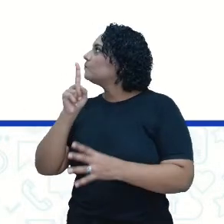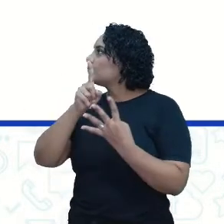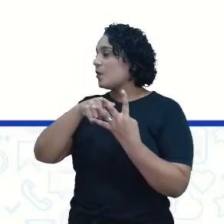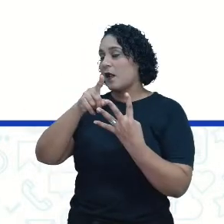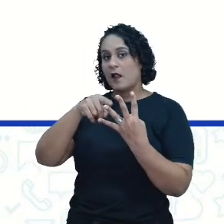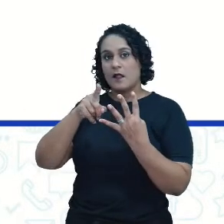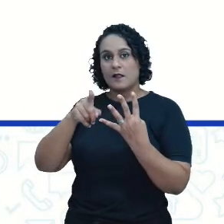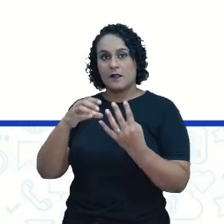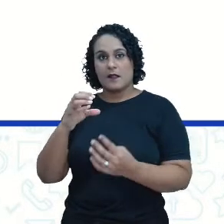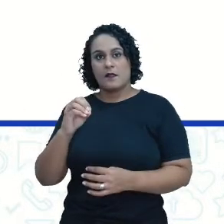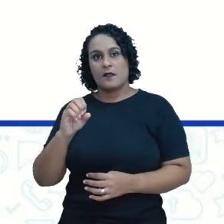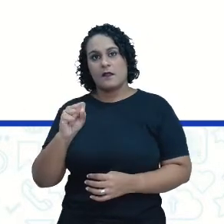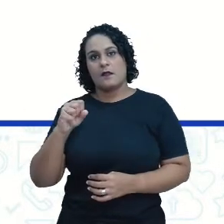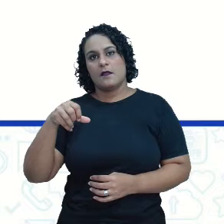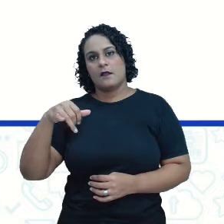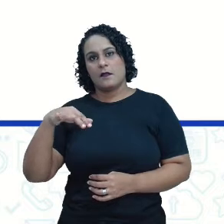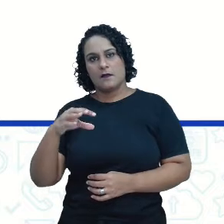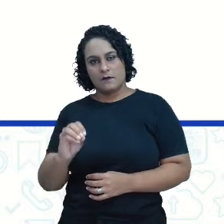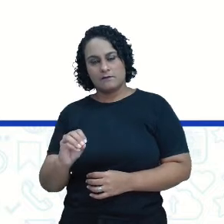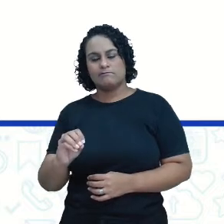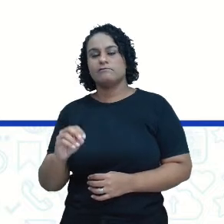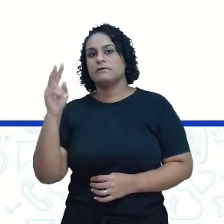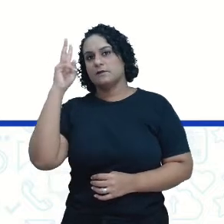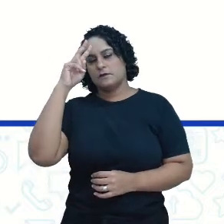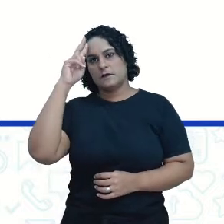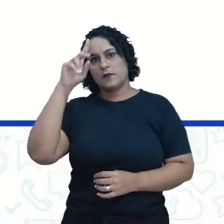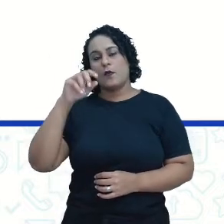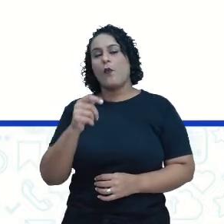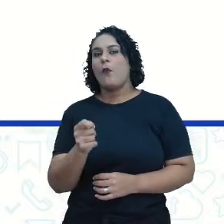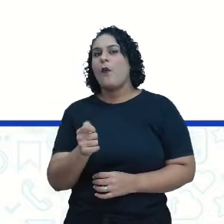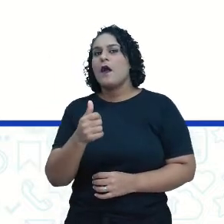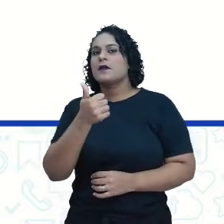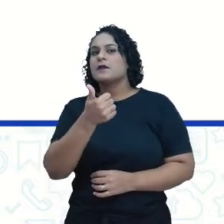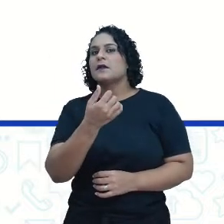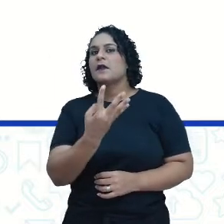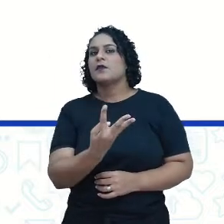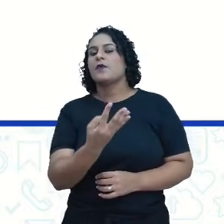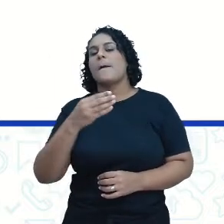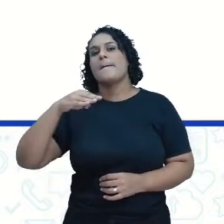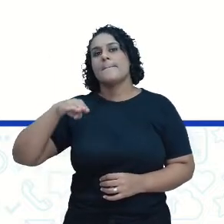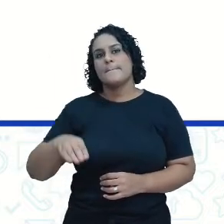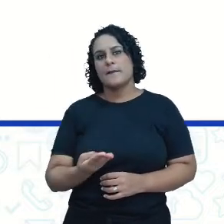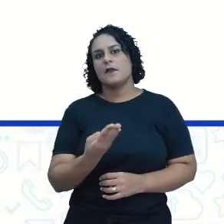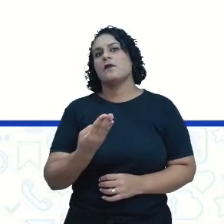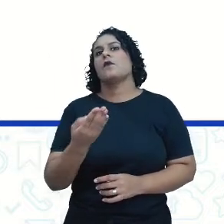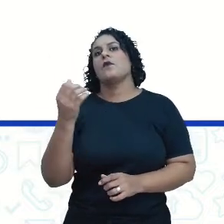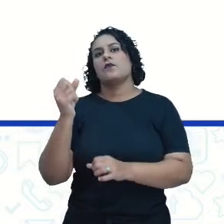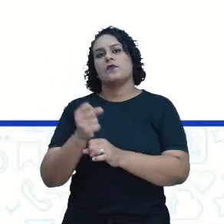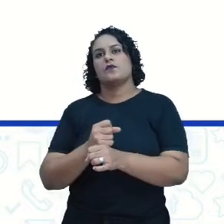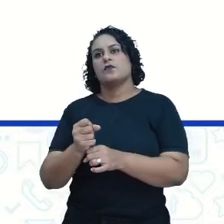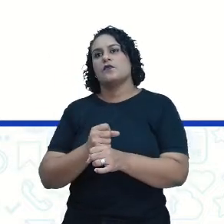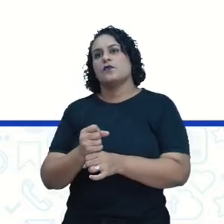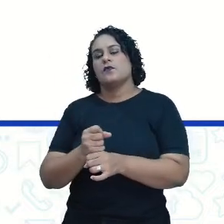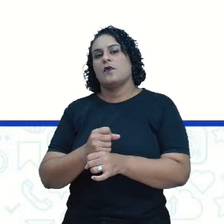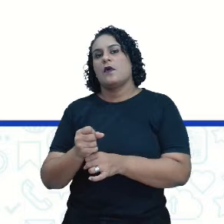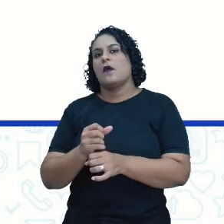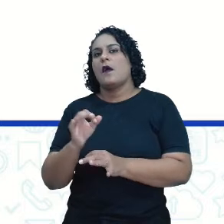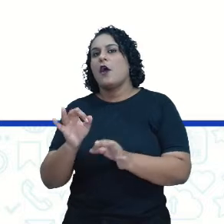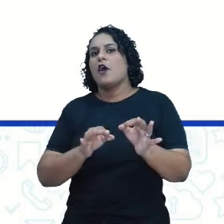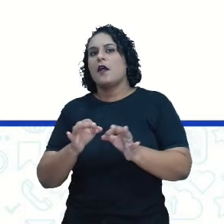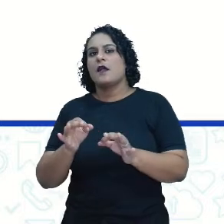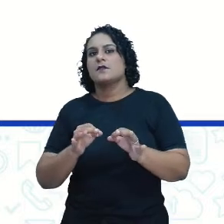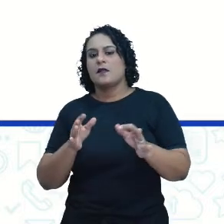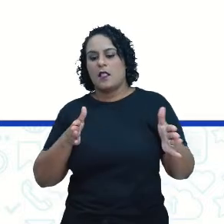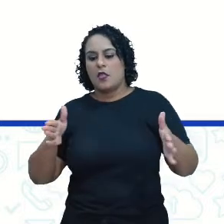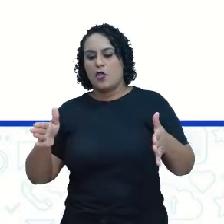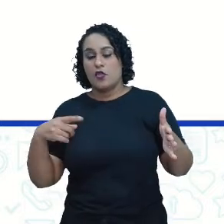né? Lembrando que temos aí quase 14 bilhões de anos distribuídos nos 12 meses do nosso calendário,